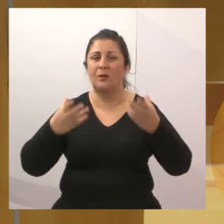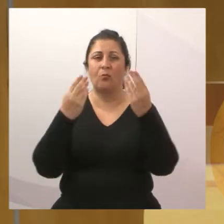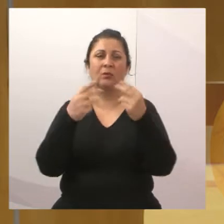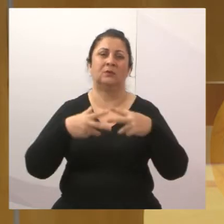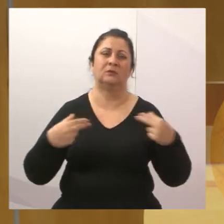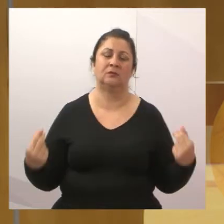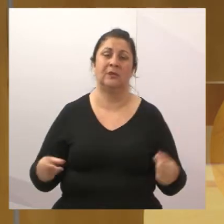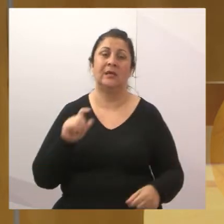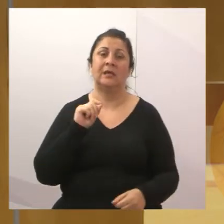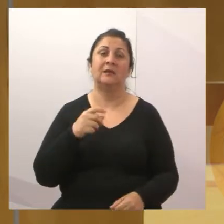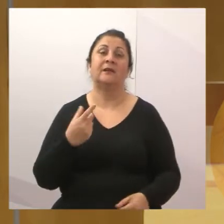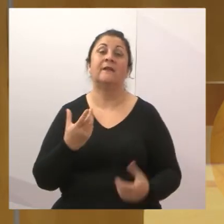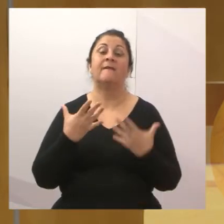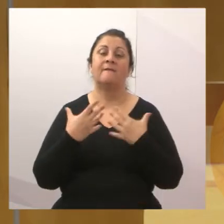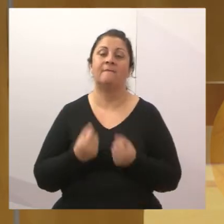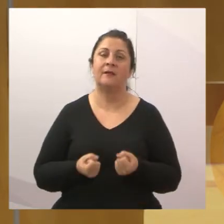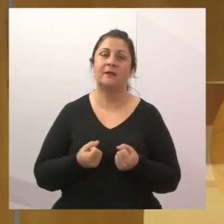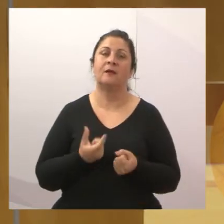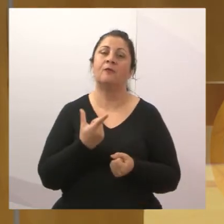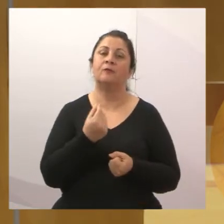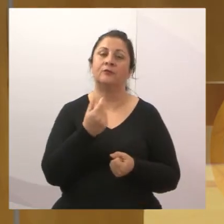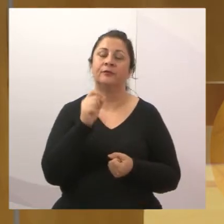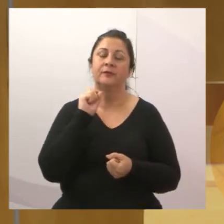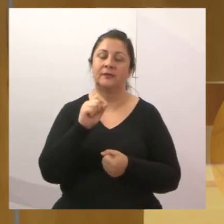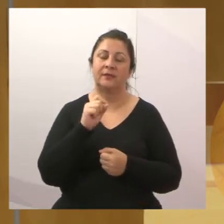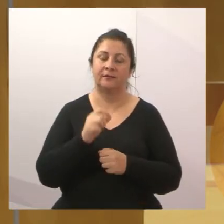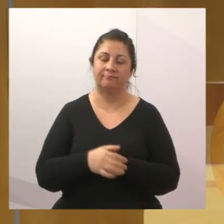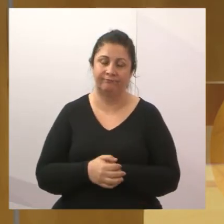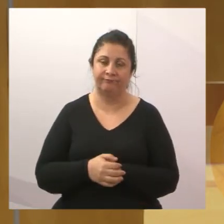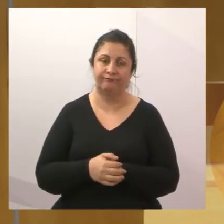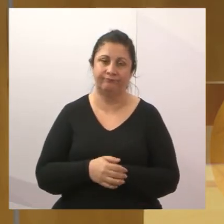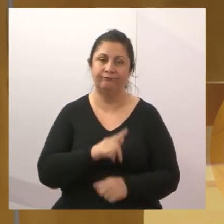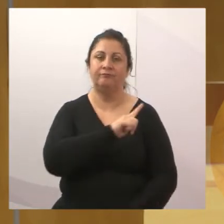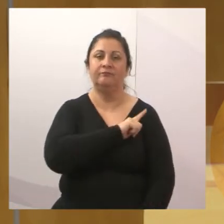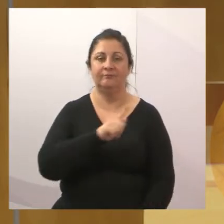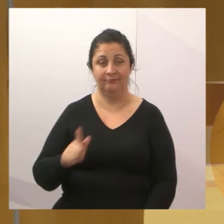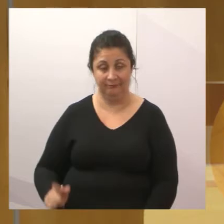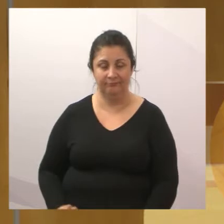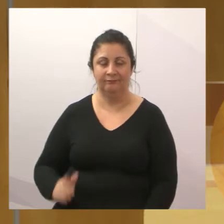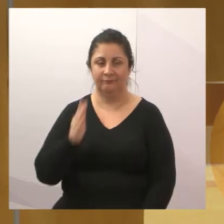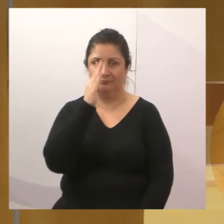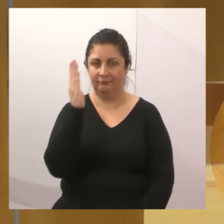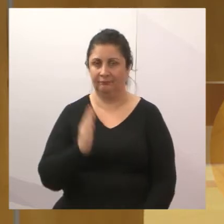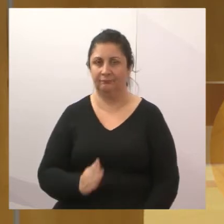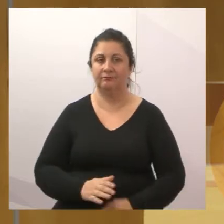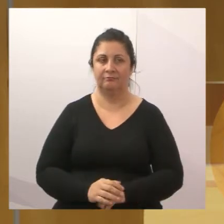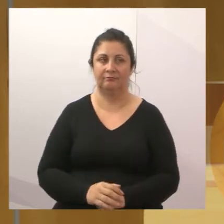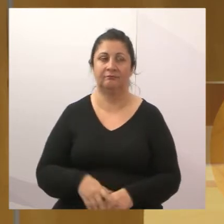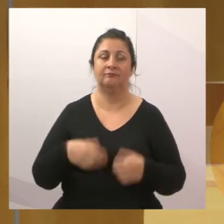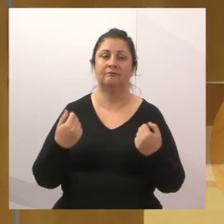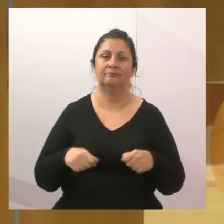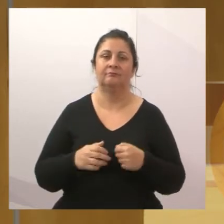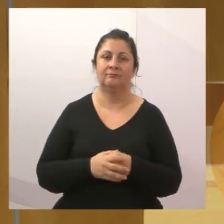fica com o dinheiro dos nossos impostos, a maior parte é o governo federal. Então, ele tinha